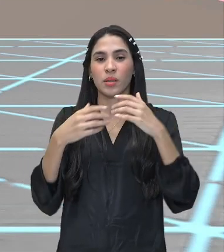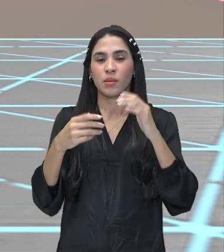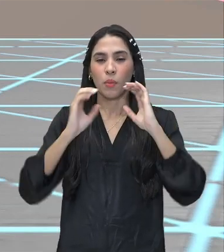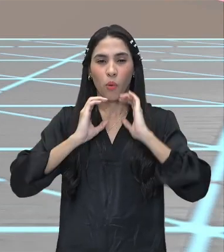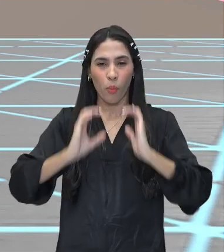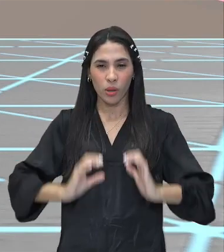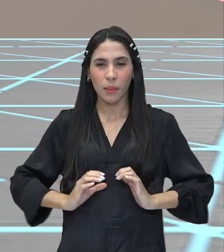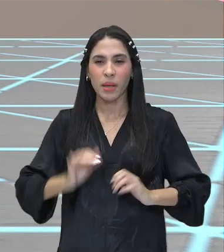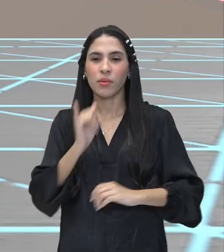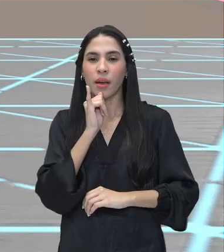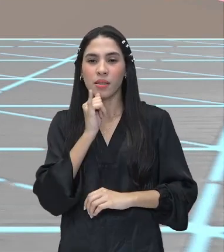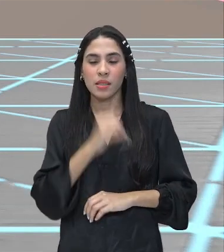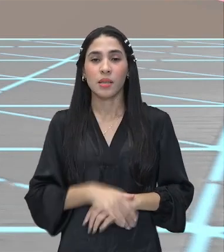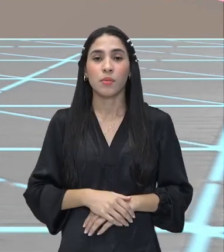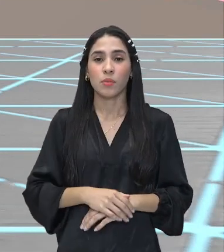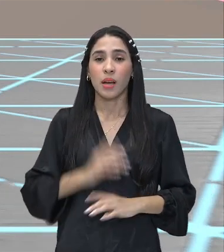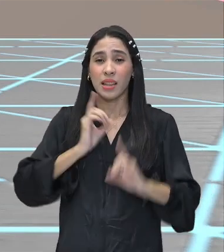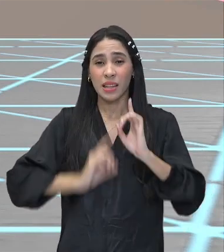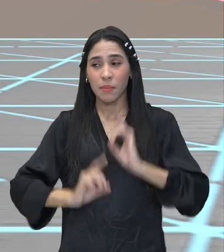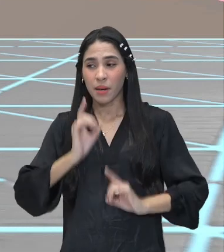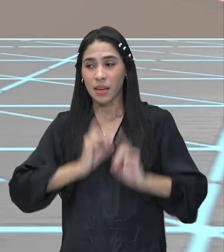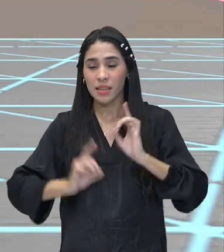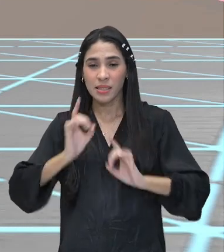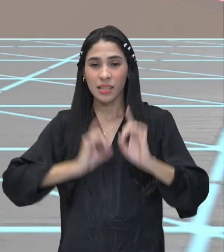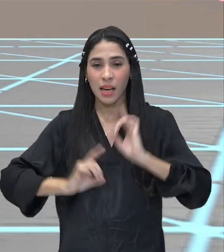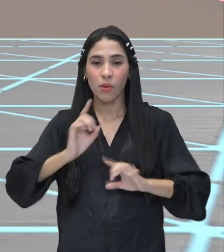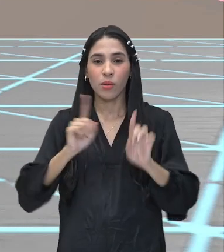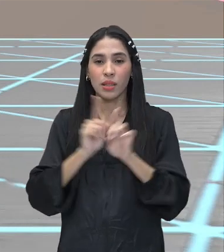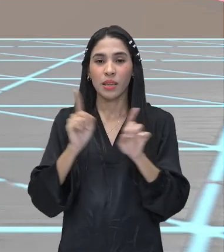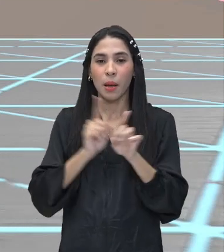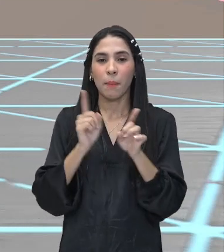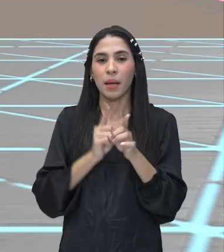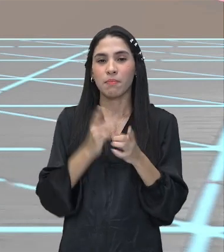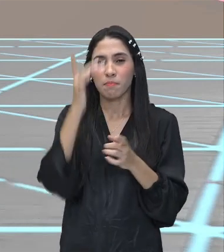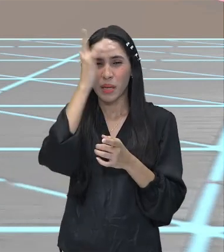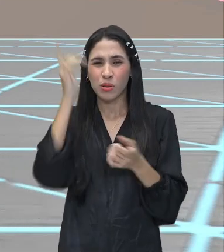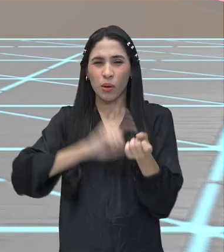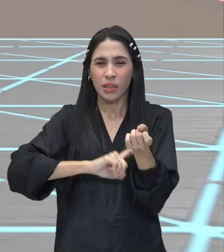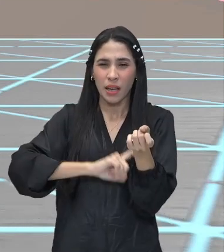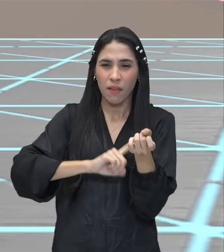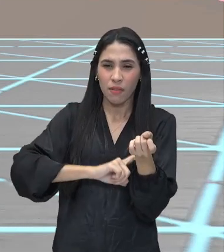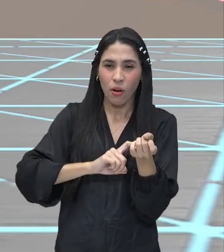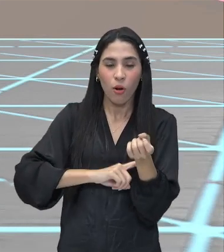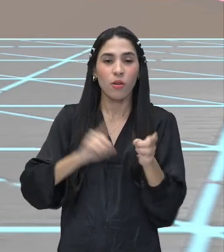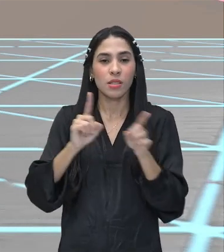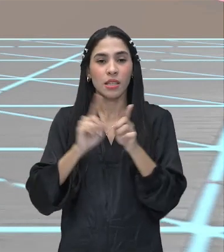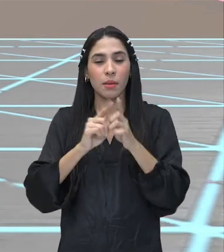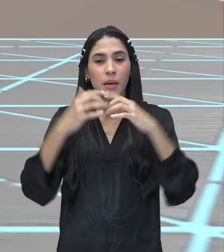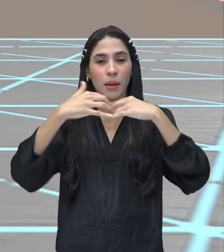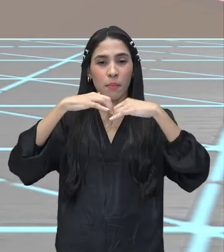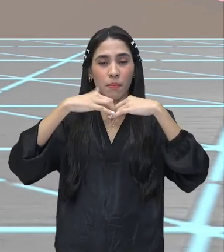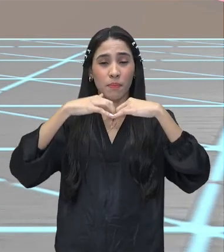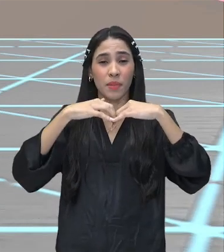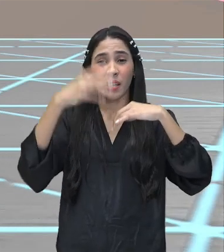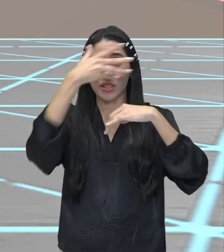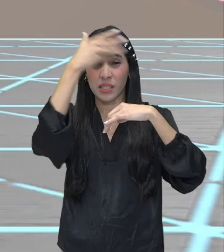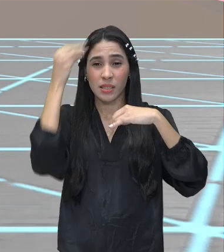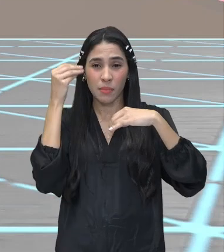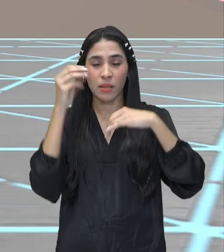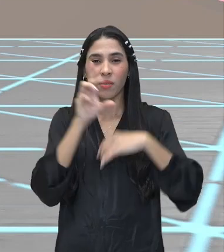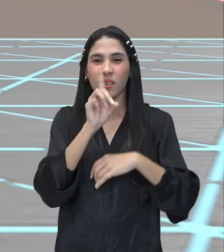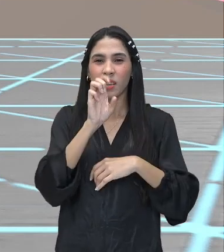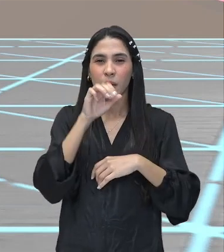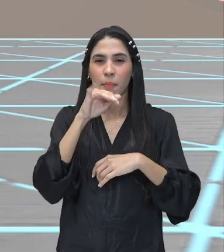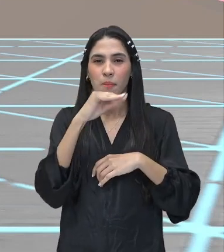neurocomportamentais, como a depressão, a ansiedade, né? O comprometimento cognitivo, que é a demência que nós